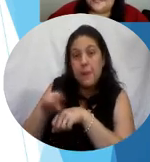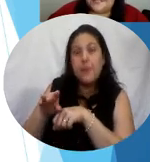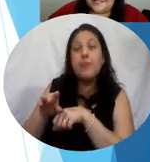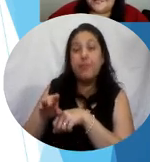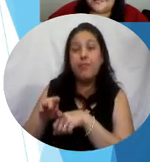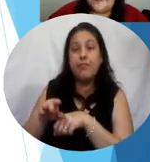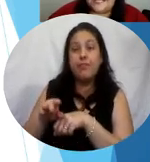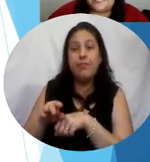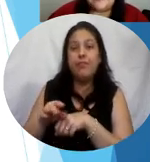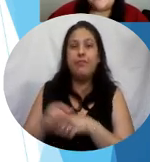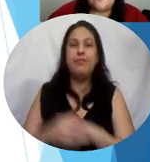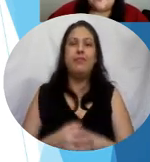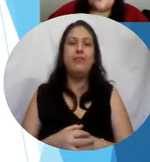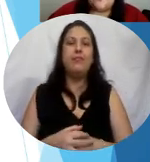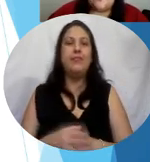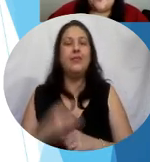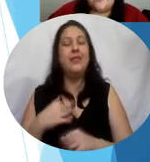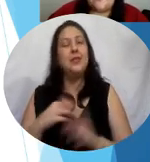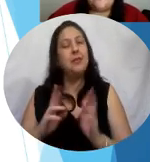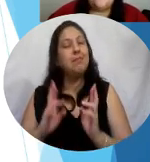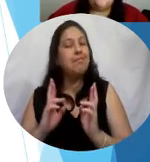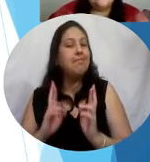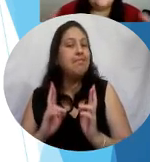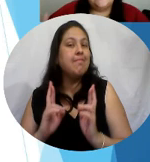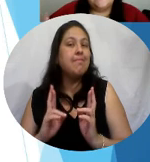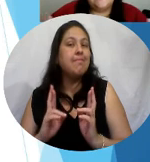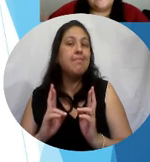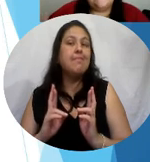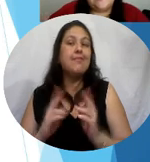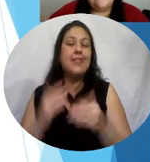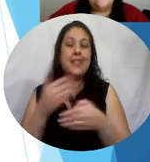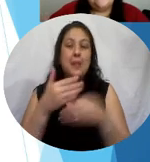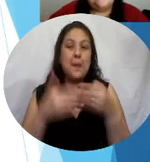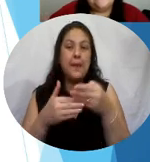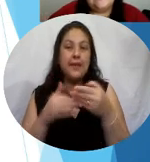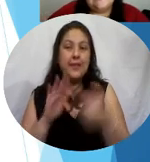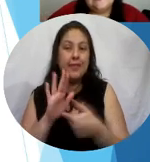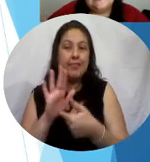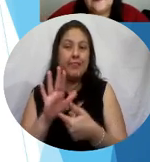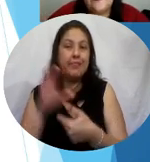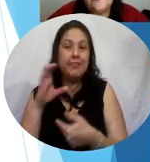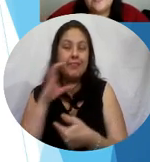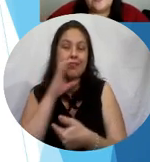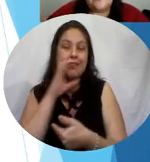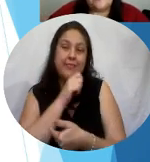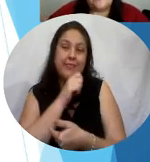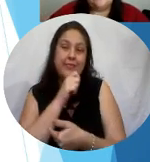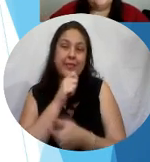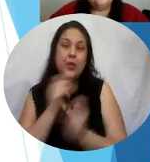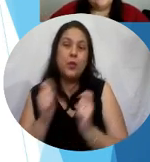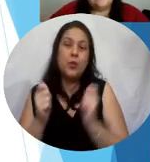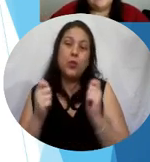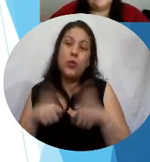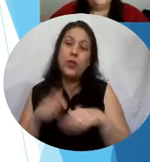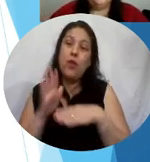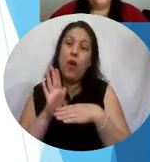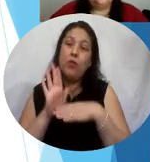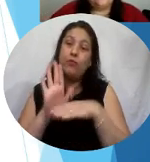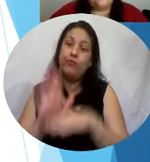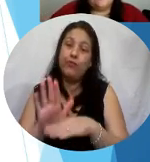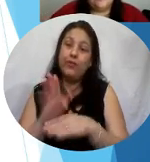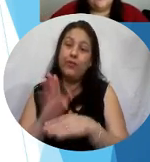nossa comunidade. Espero, com essa breve apresentação, ter